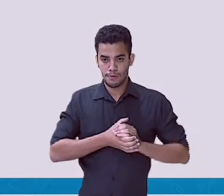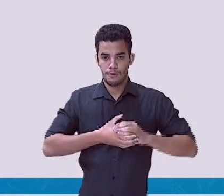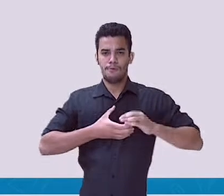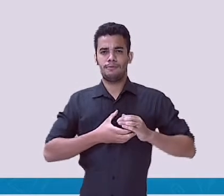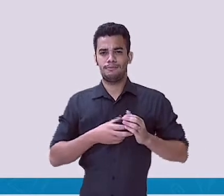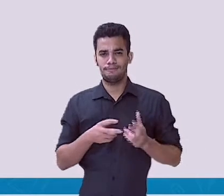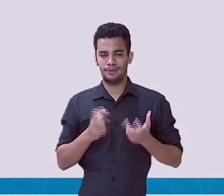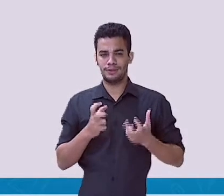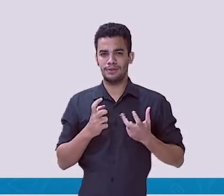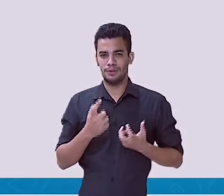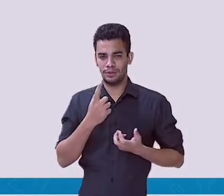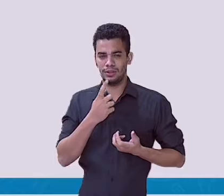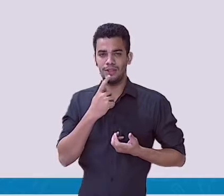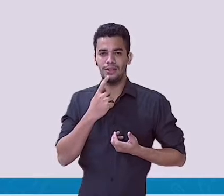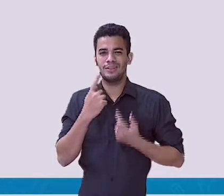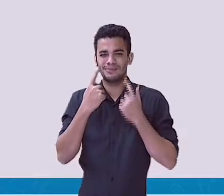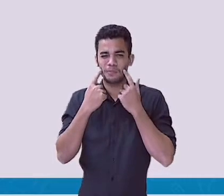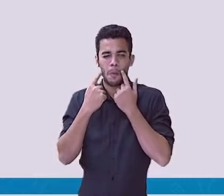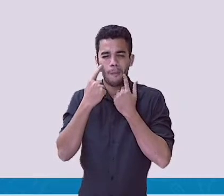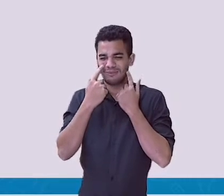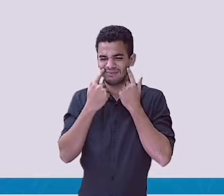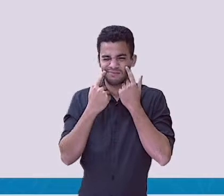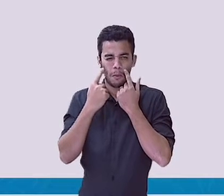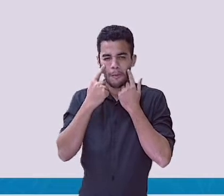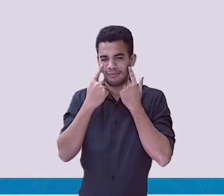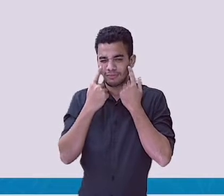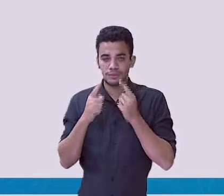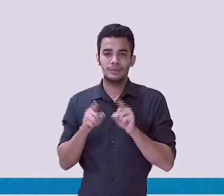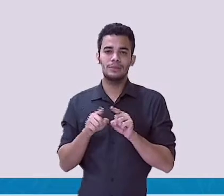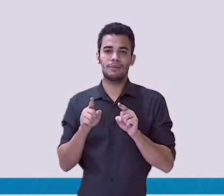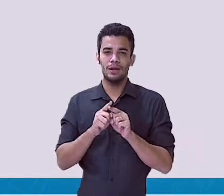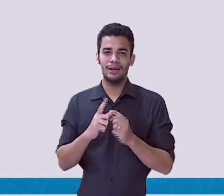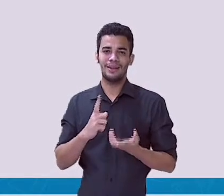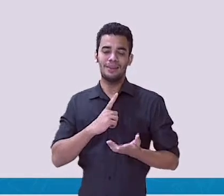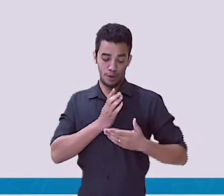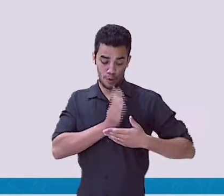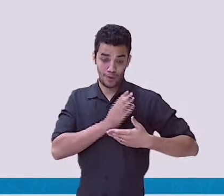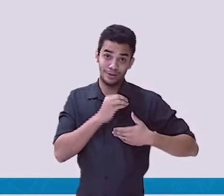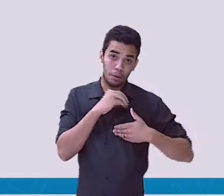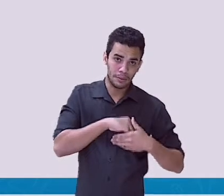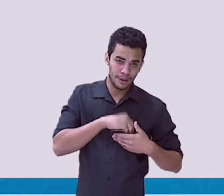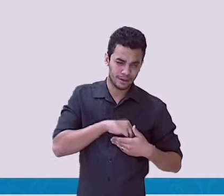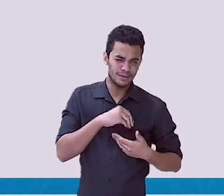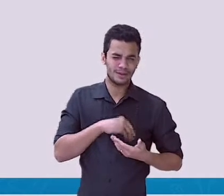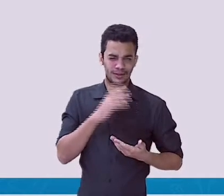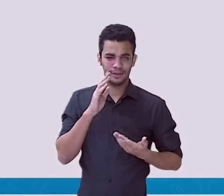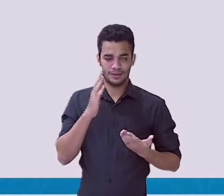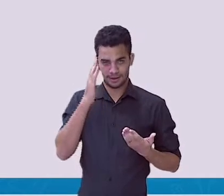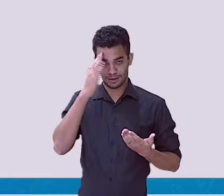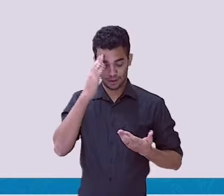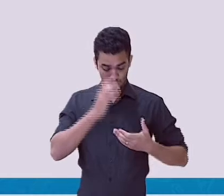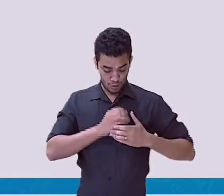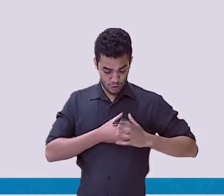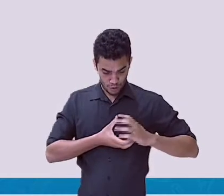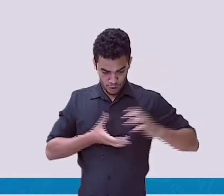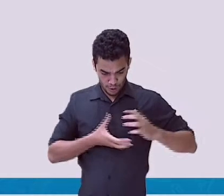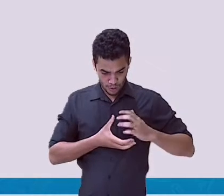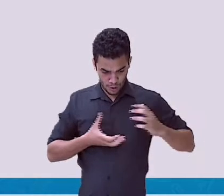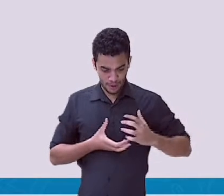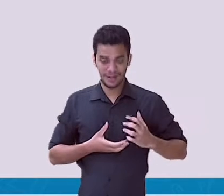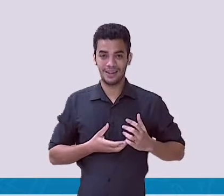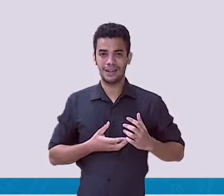fazem de uma maneira involuntária. Você não vai ficar lá o tempo todo, ai, meu coração, será que tá batendo? Ai, coração, bate, meu